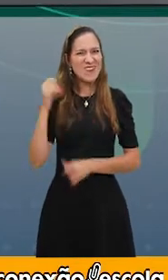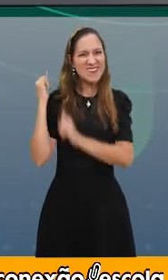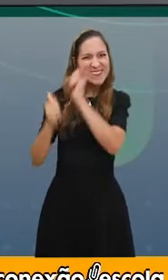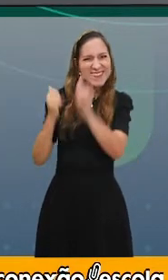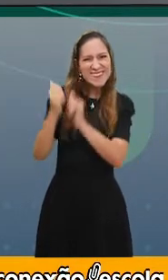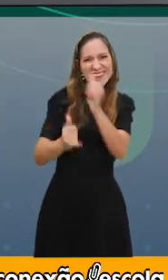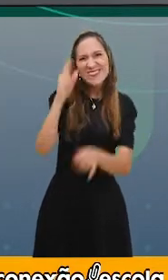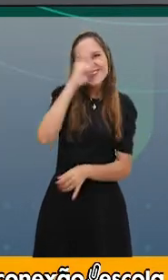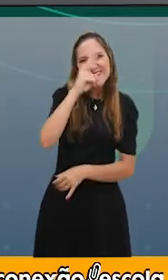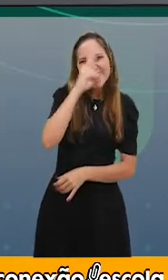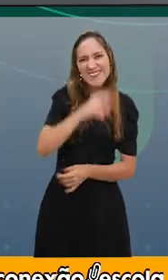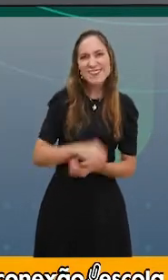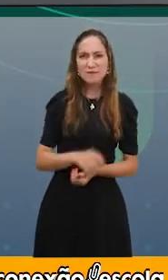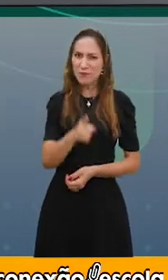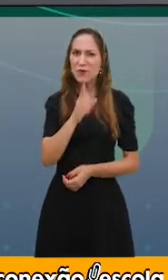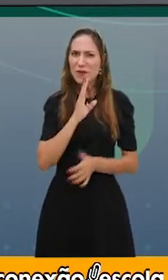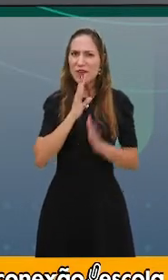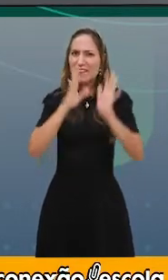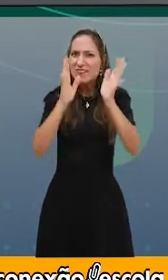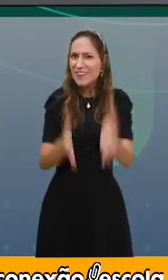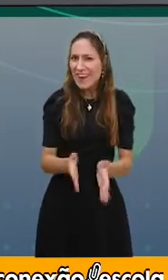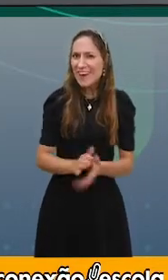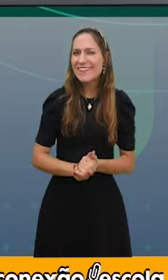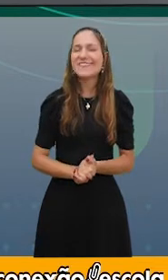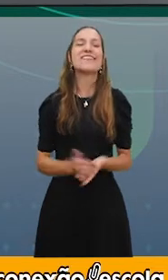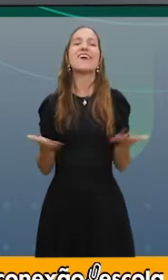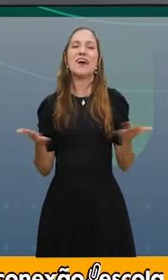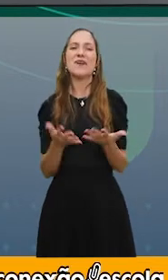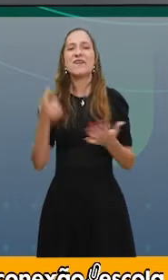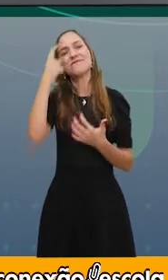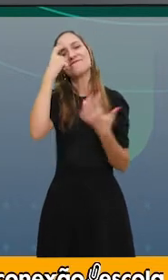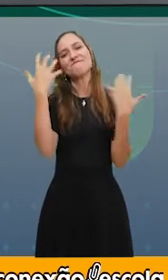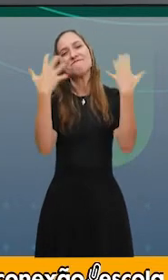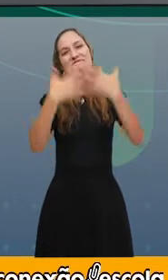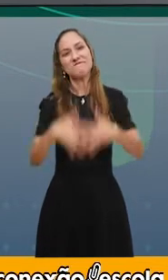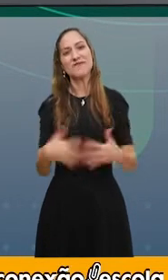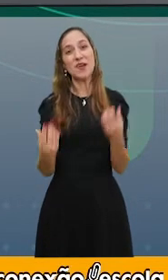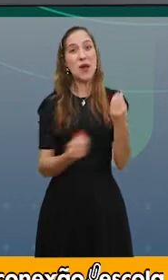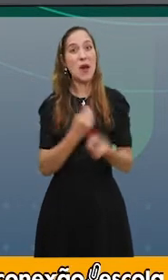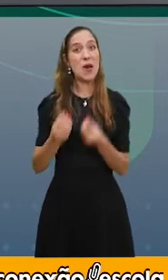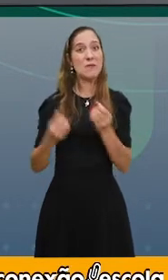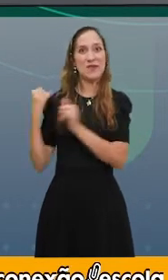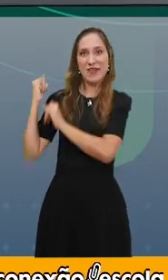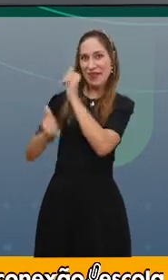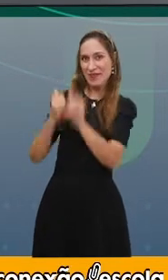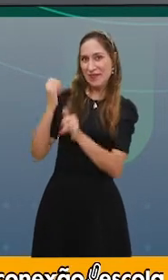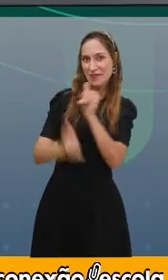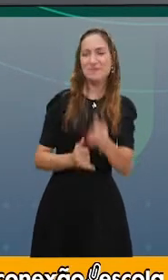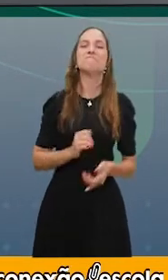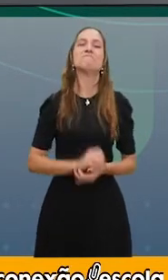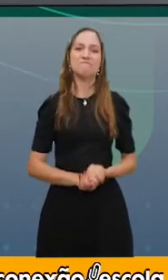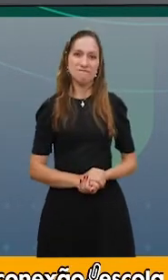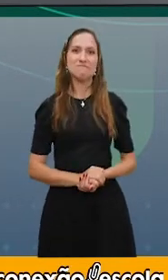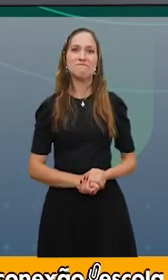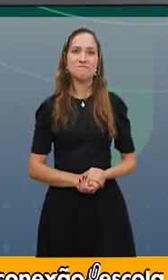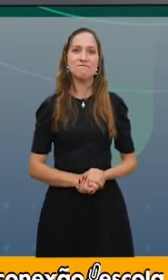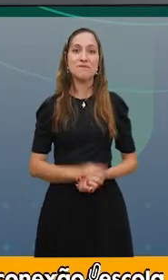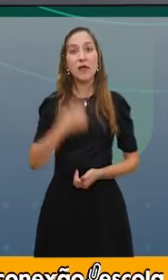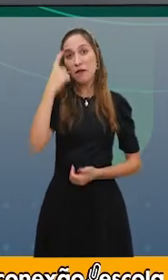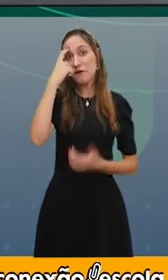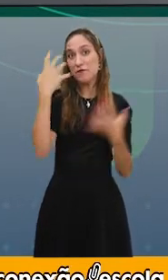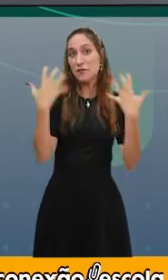E aí, gostou dessa lenda? Conhecia? Vamos agora refletir sobre essa